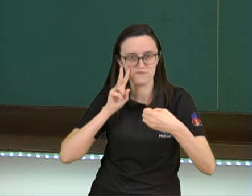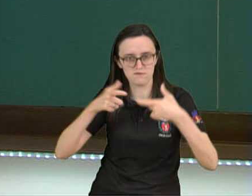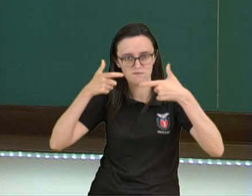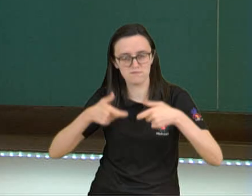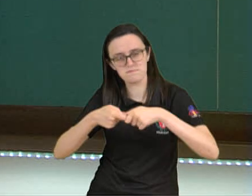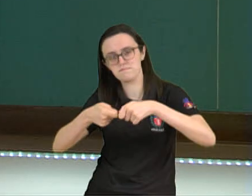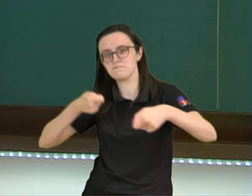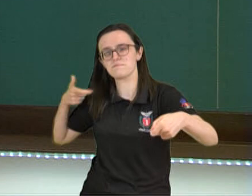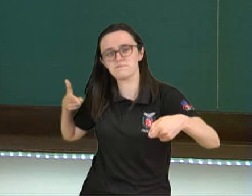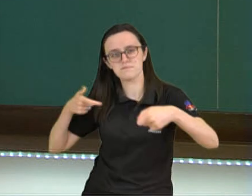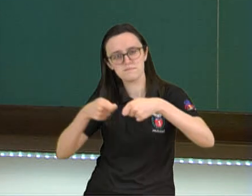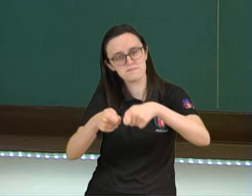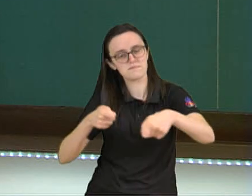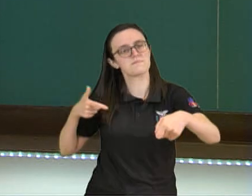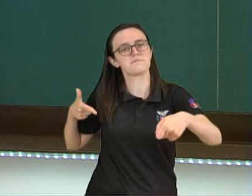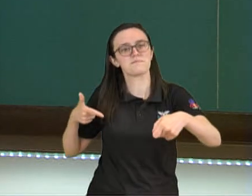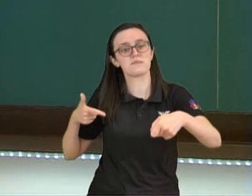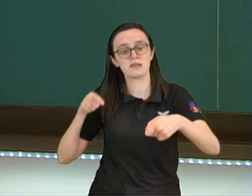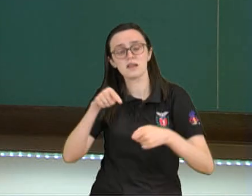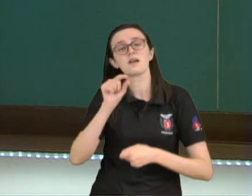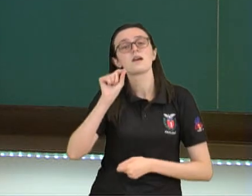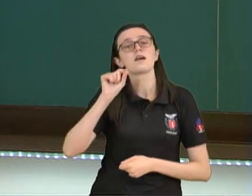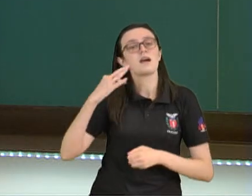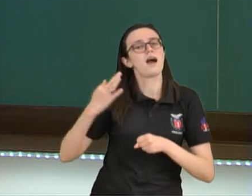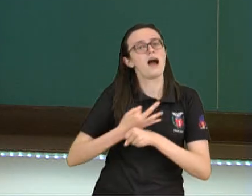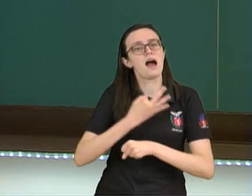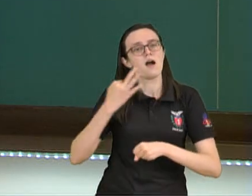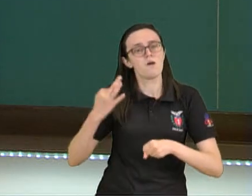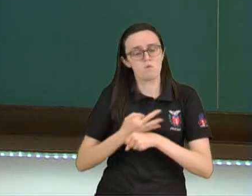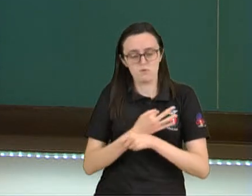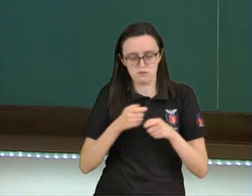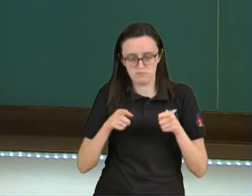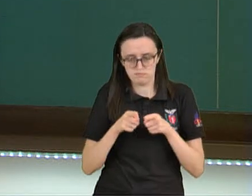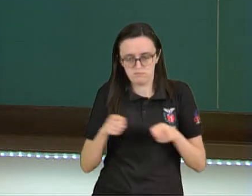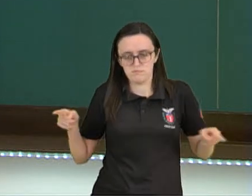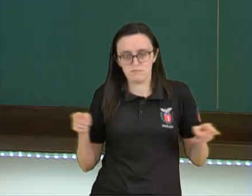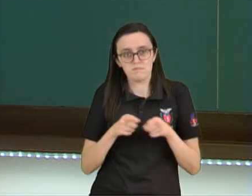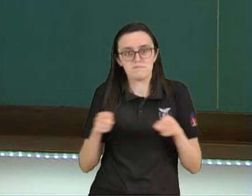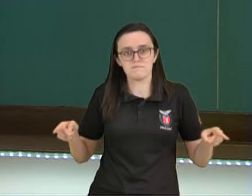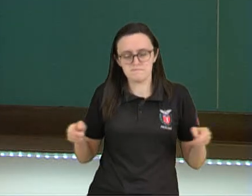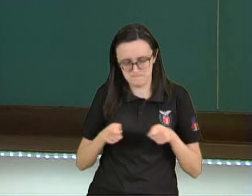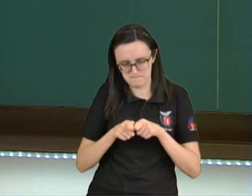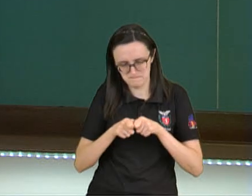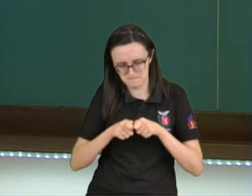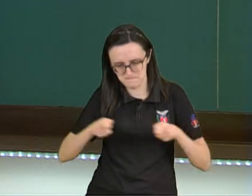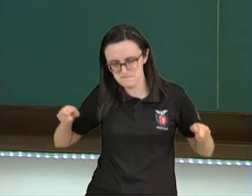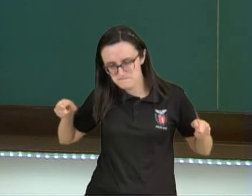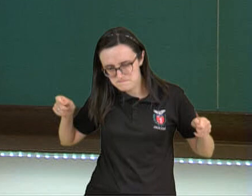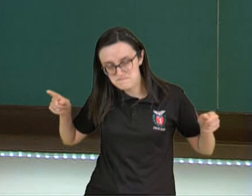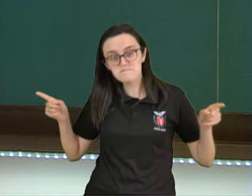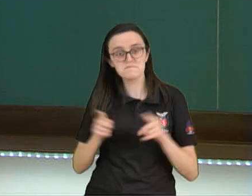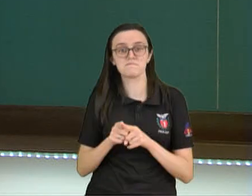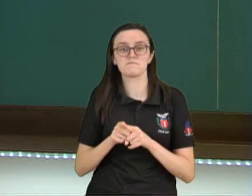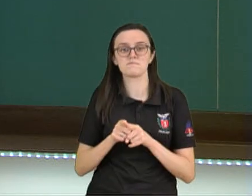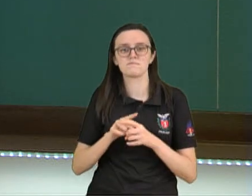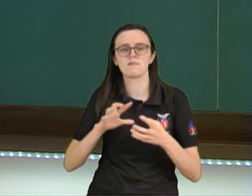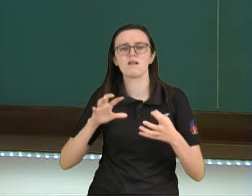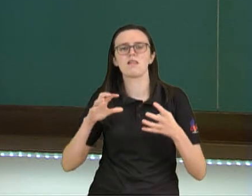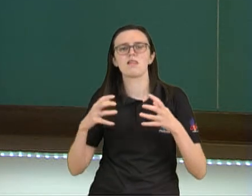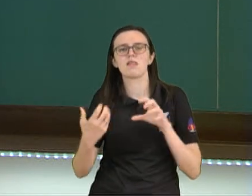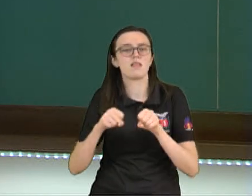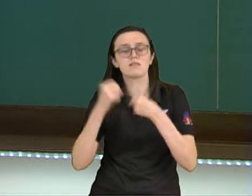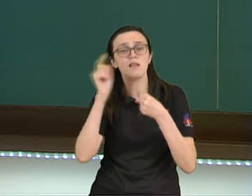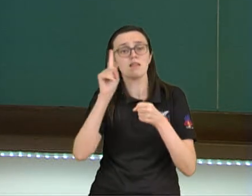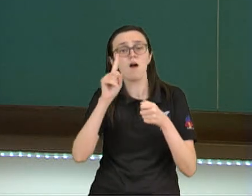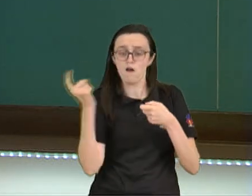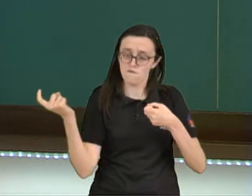forma original, ou seja, ele aguenta uma pressão, você aplica uma força ali e ele não deforma, ele